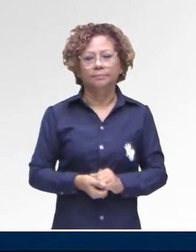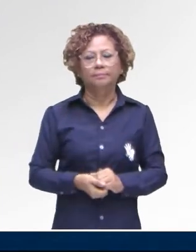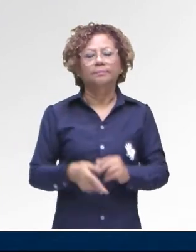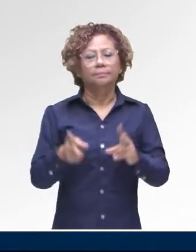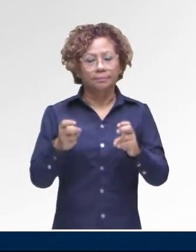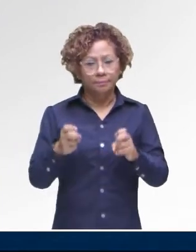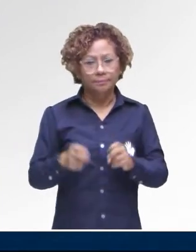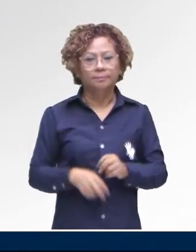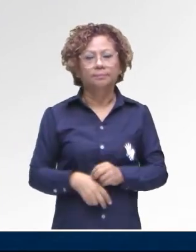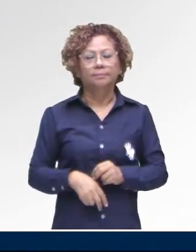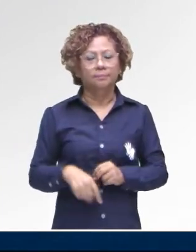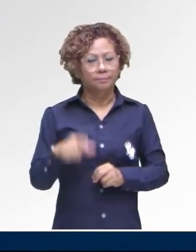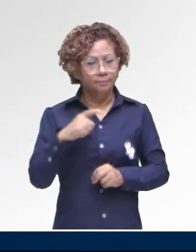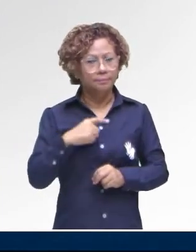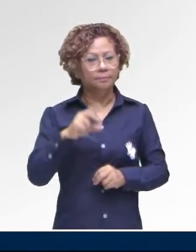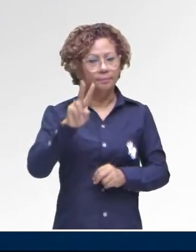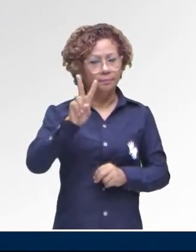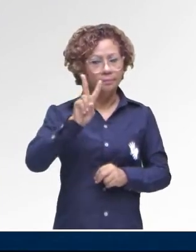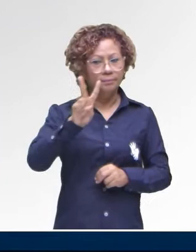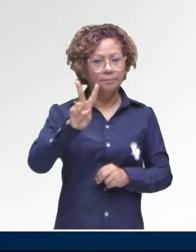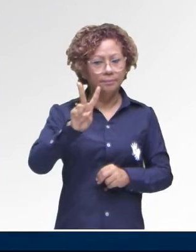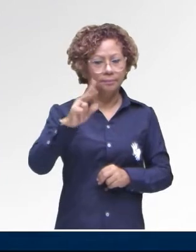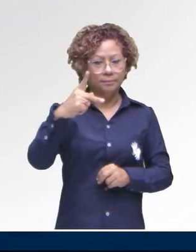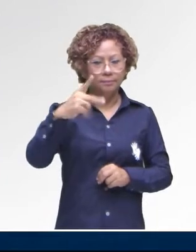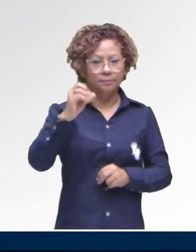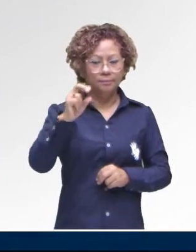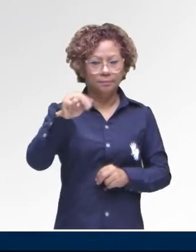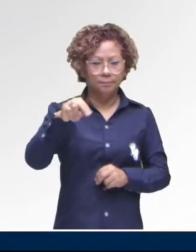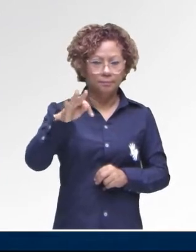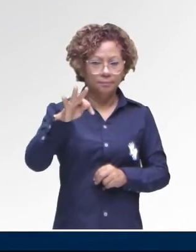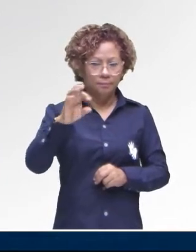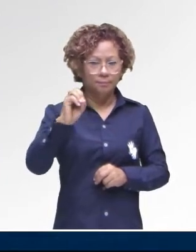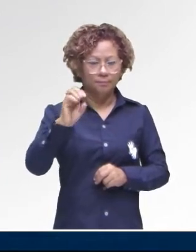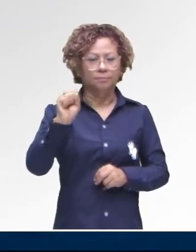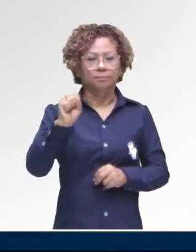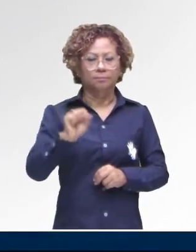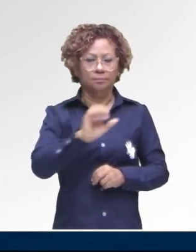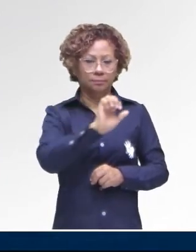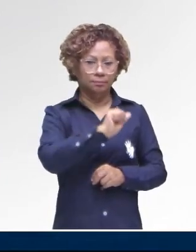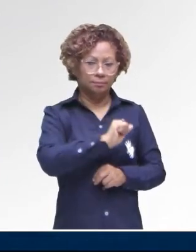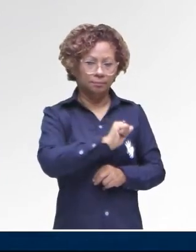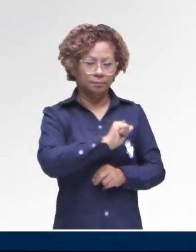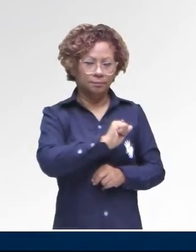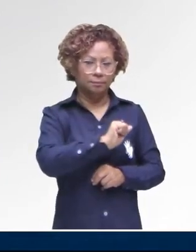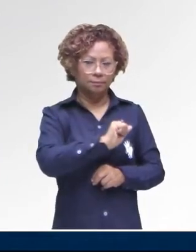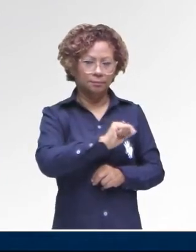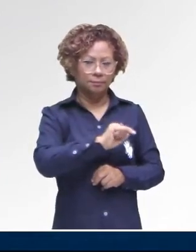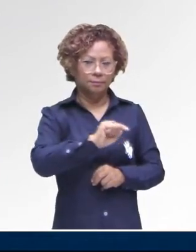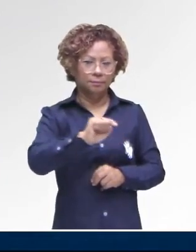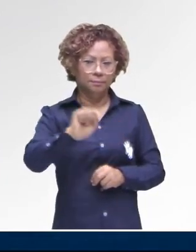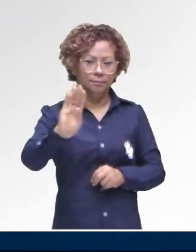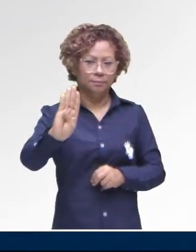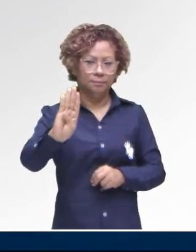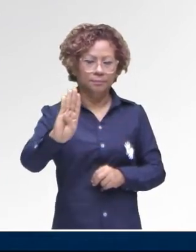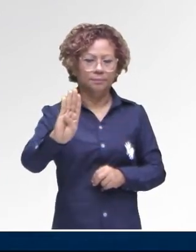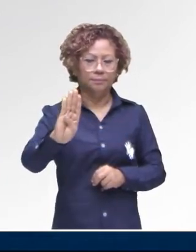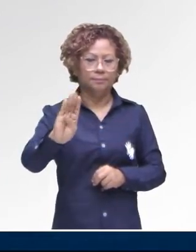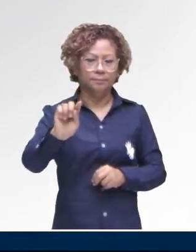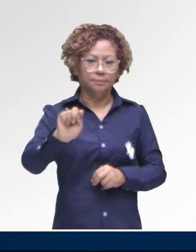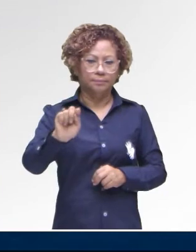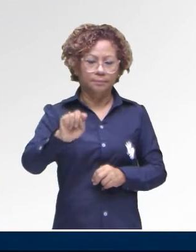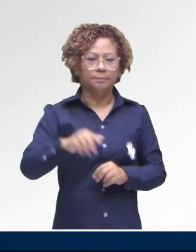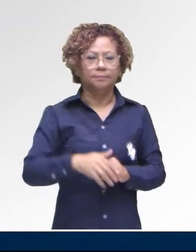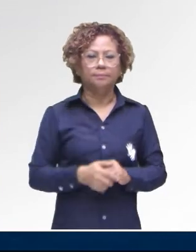Muito bem, precisamos de 2 pontos aqui, então, para traçarmos uma reta. Além de retas, e se